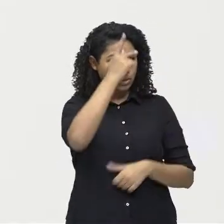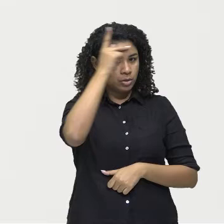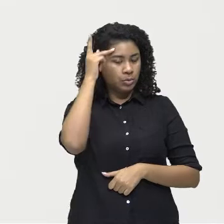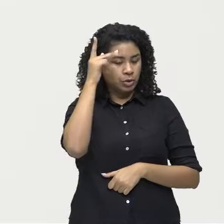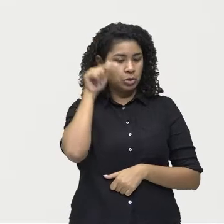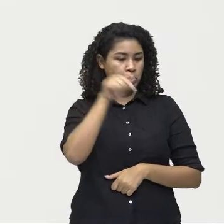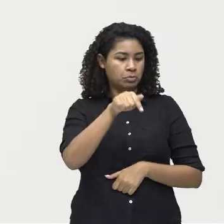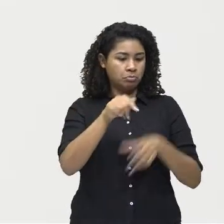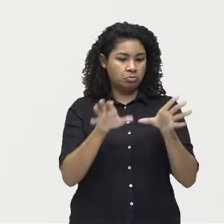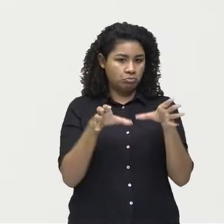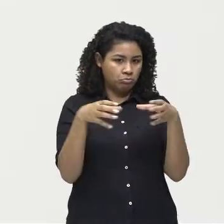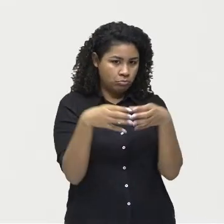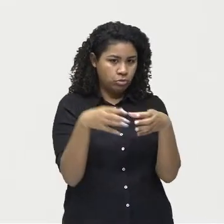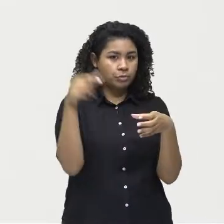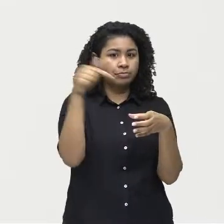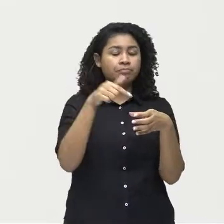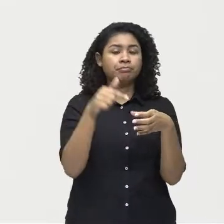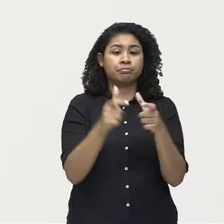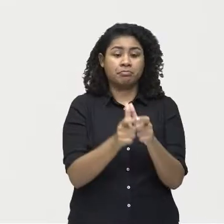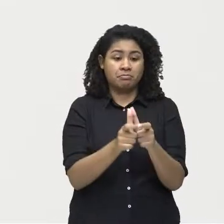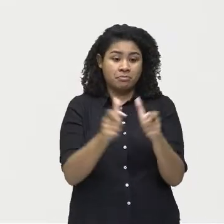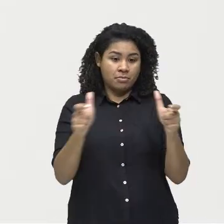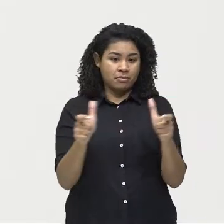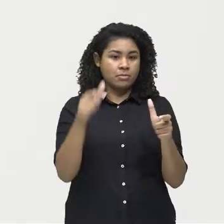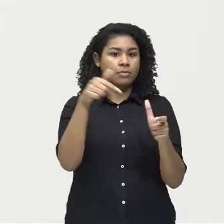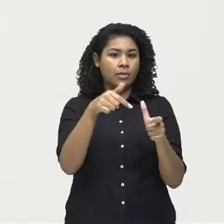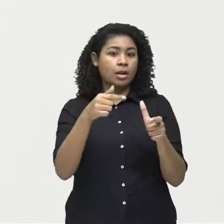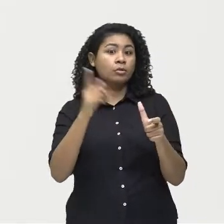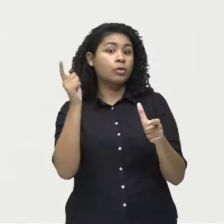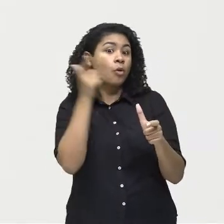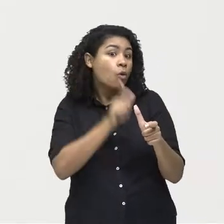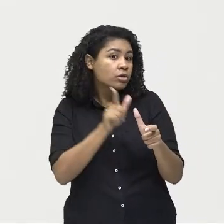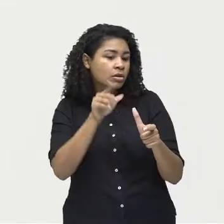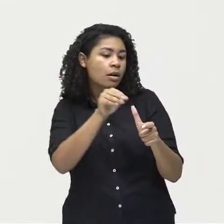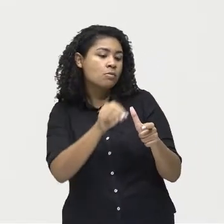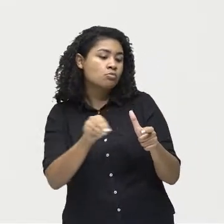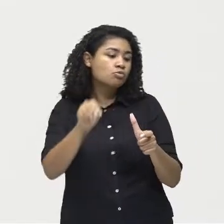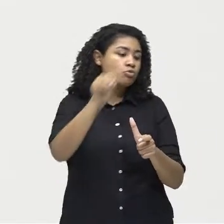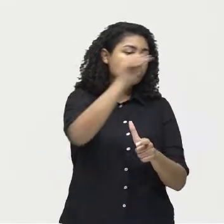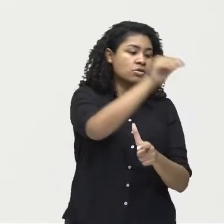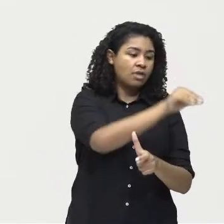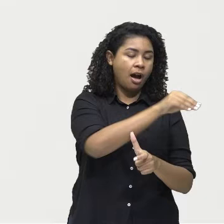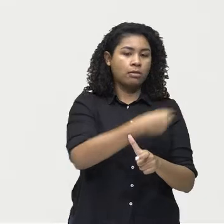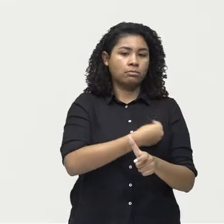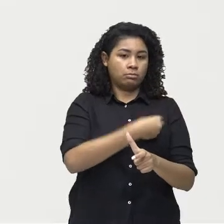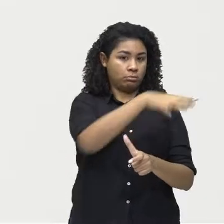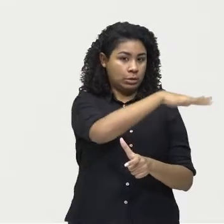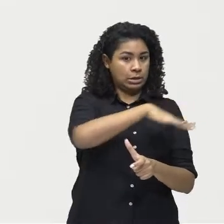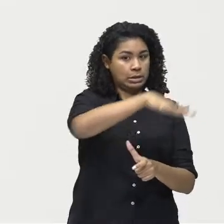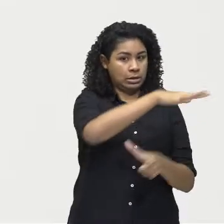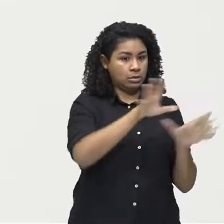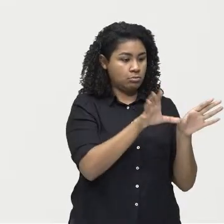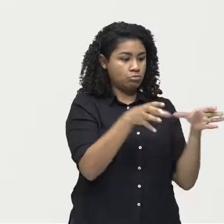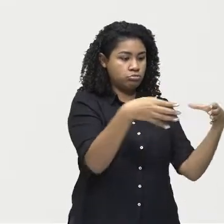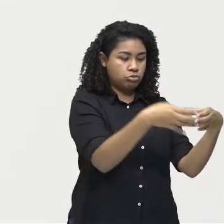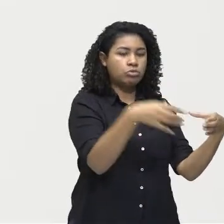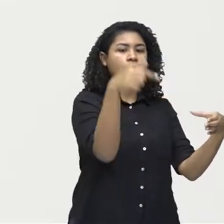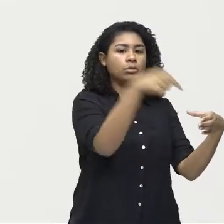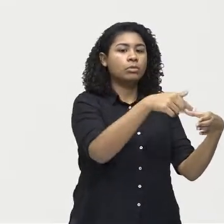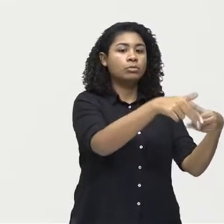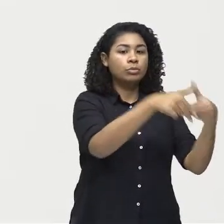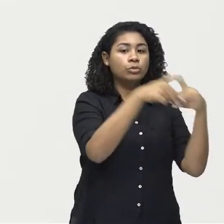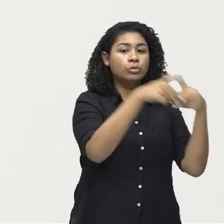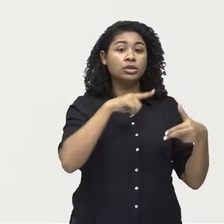em membros do clero e ocupavam espaços importantes dentro desse estado. Ou